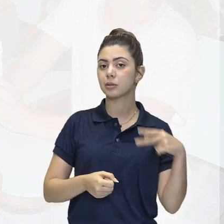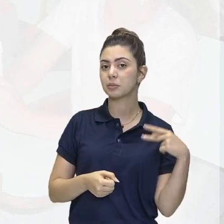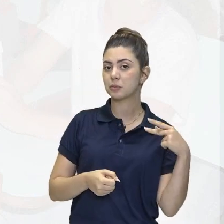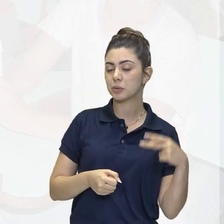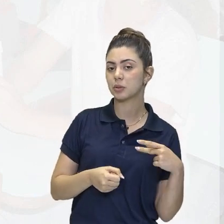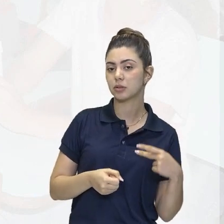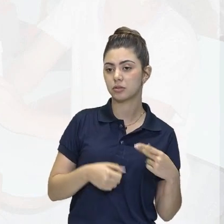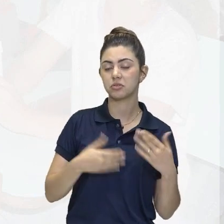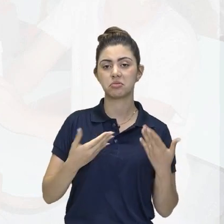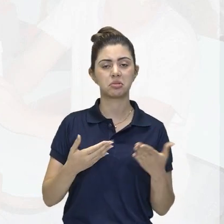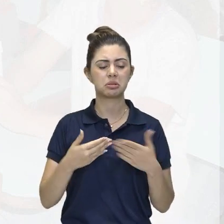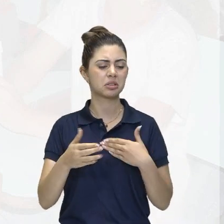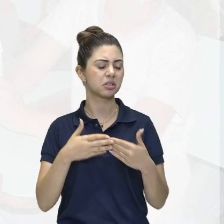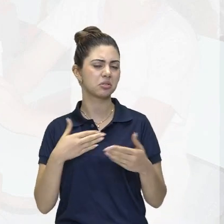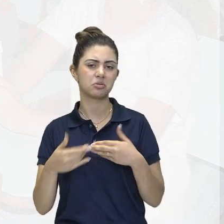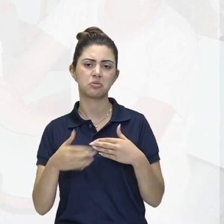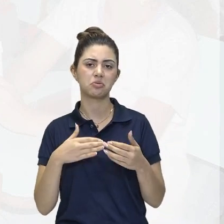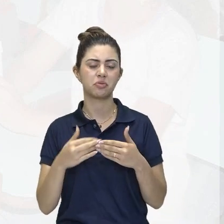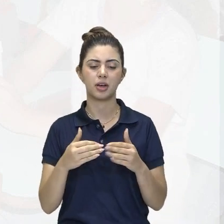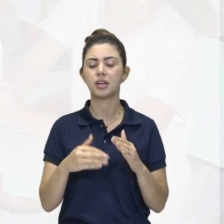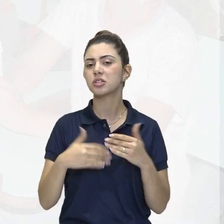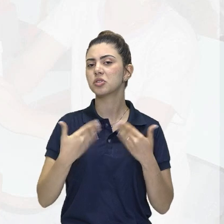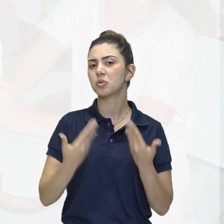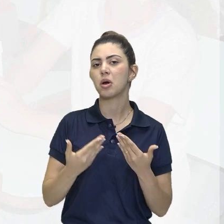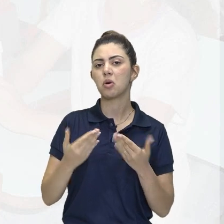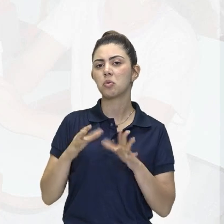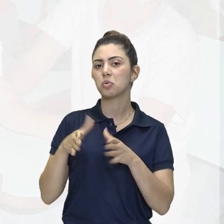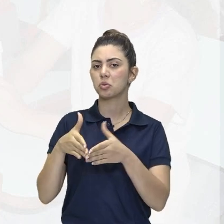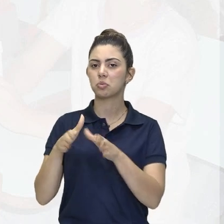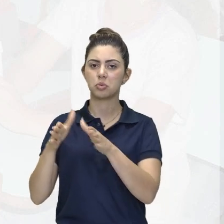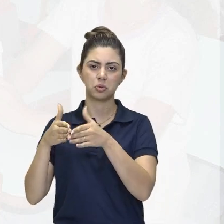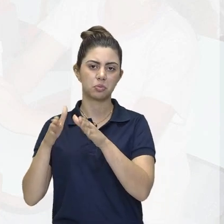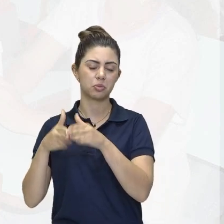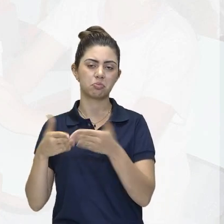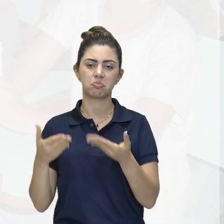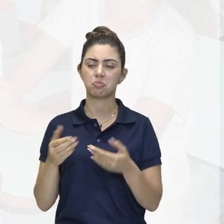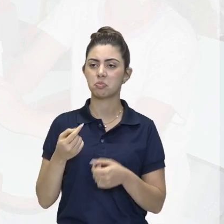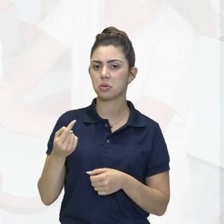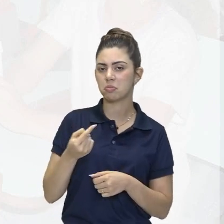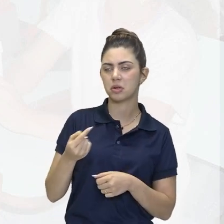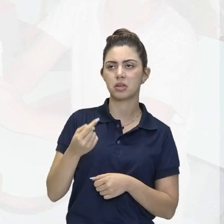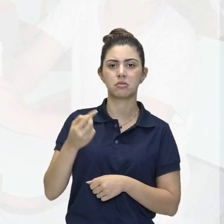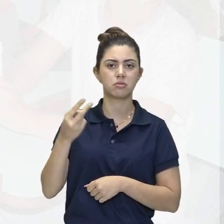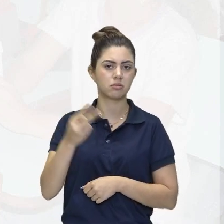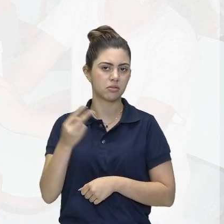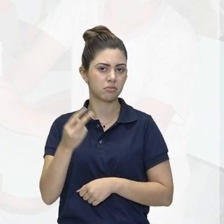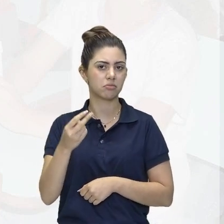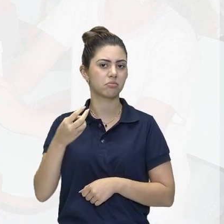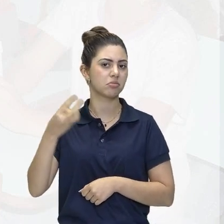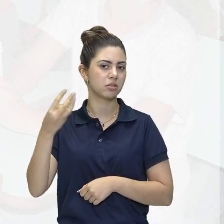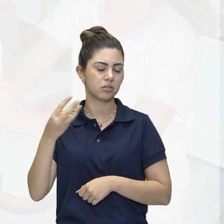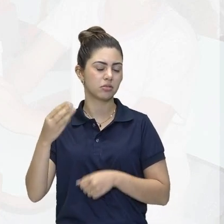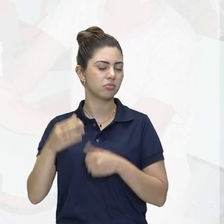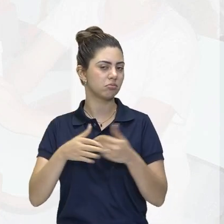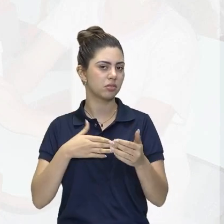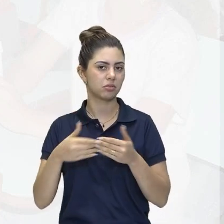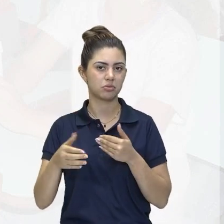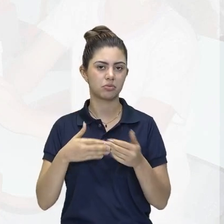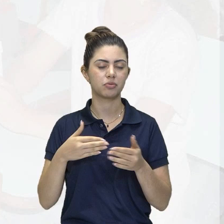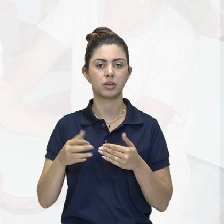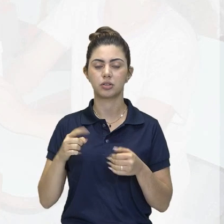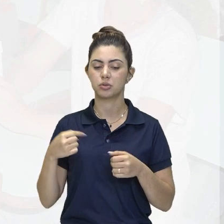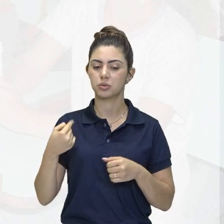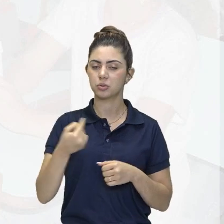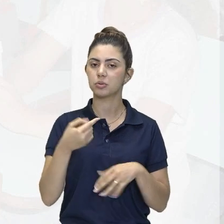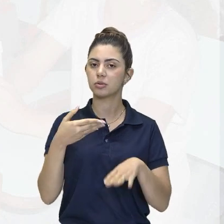sejam eles quais forem os níveis, seja no primeiro nível, seja no segundo nível ou no